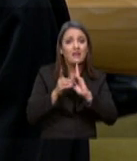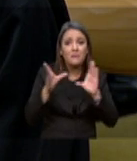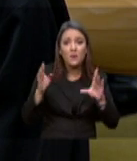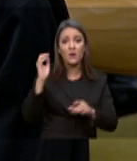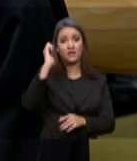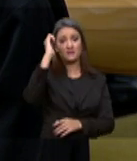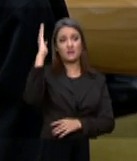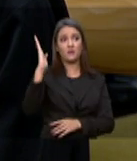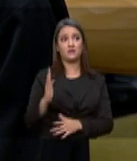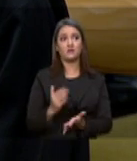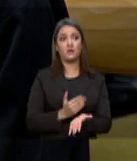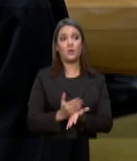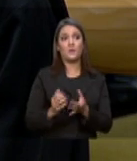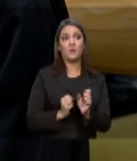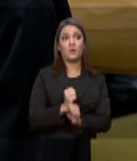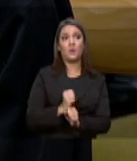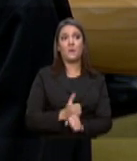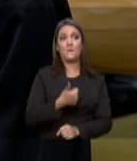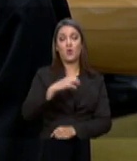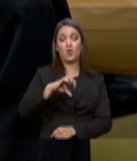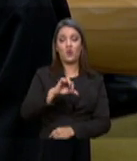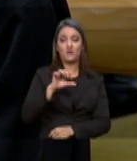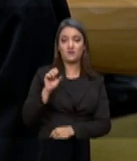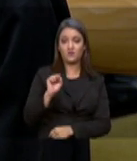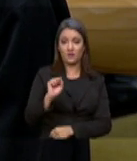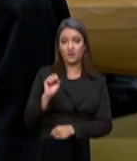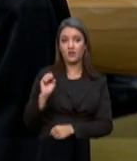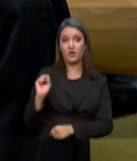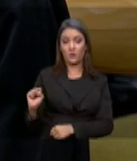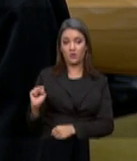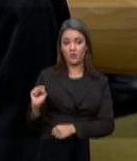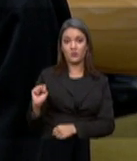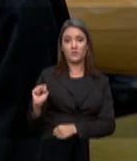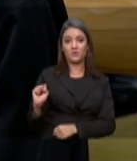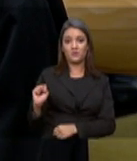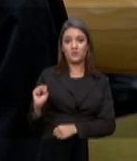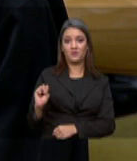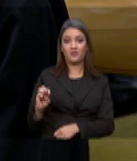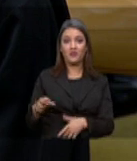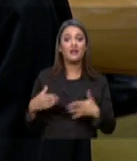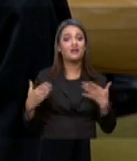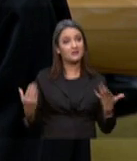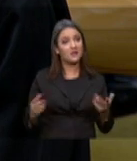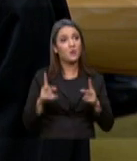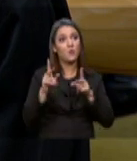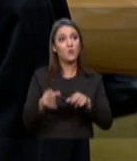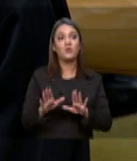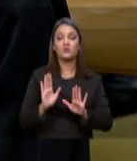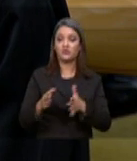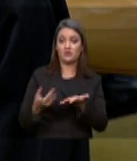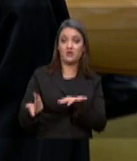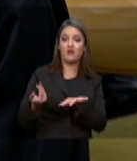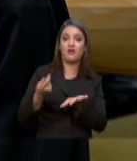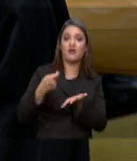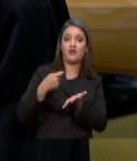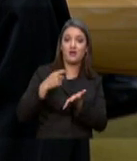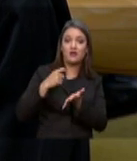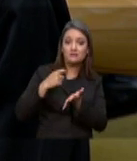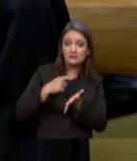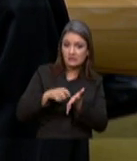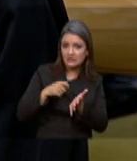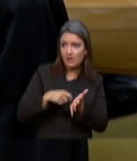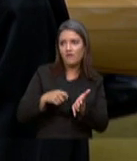brasileira desde 1988. Como recentemente escreveram Ingo Sarlet e